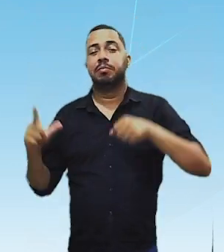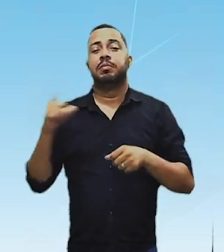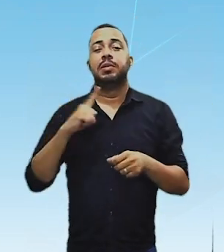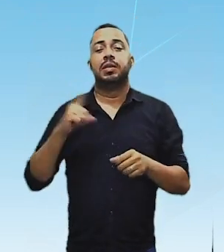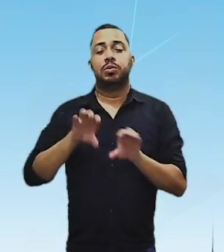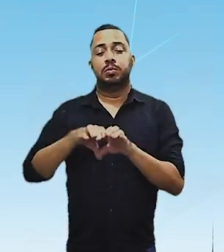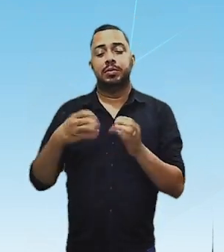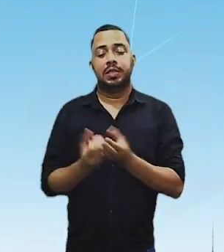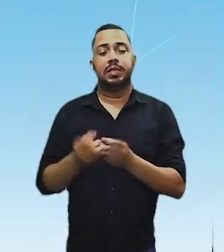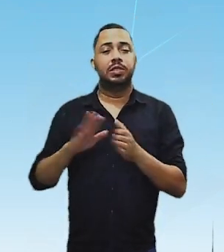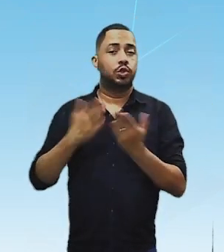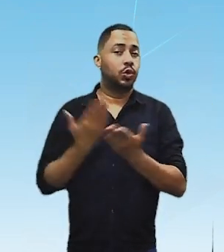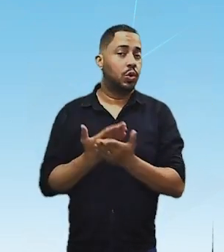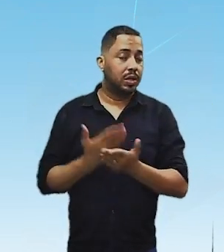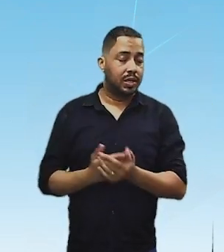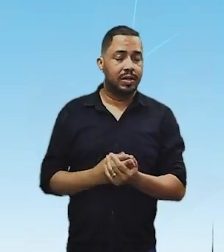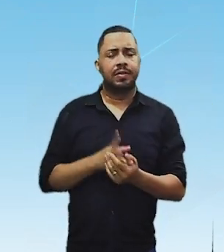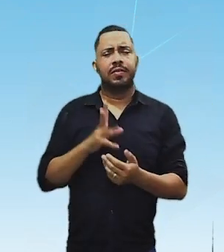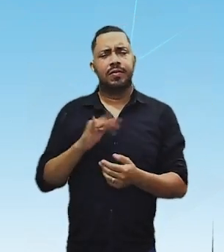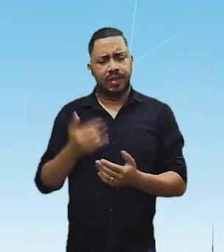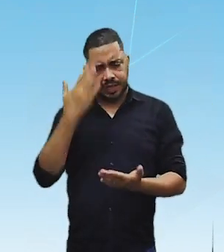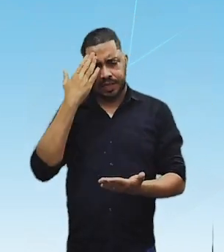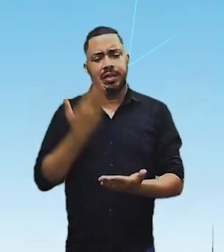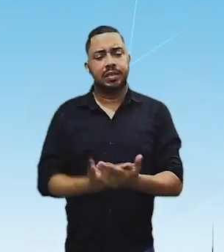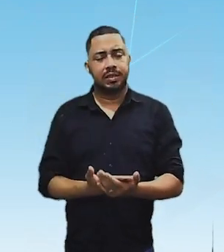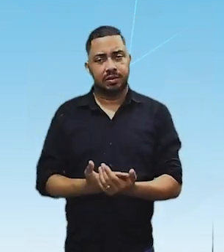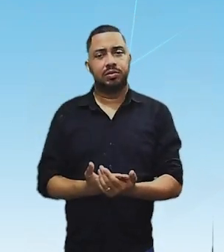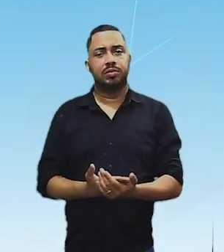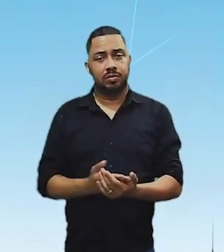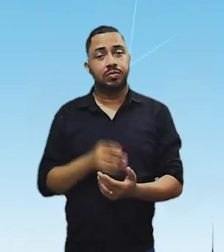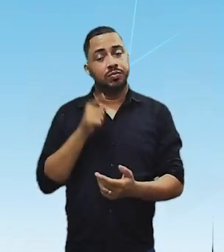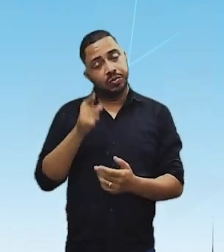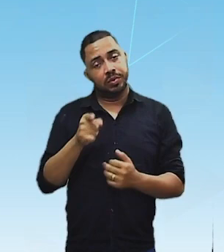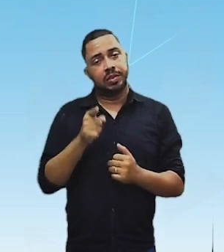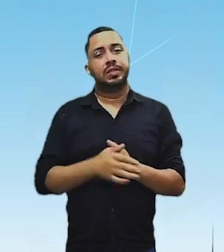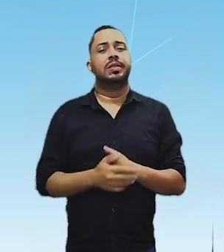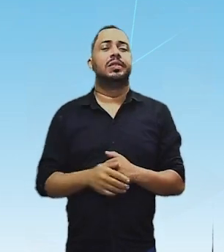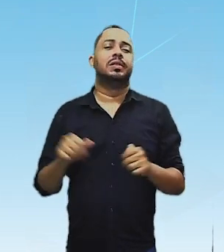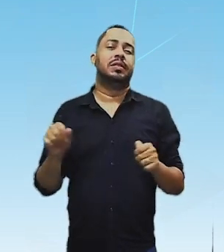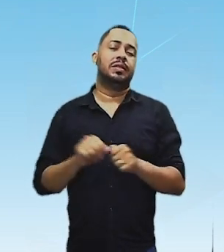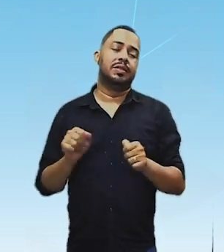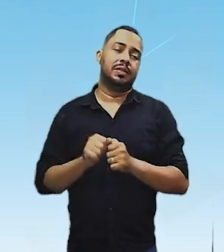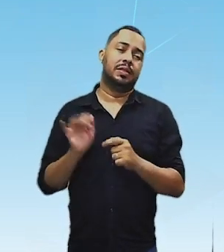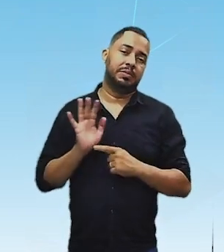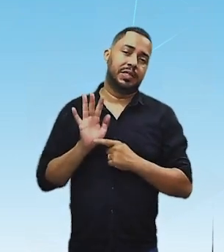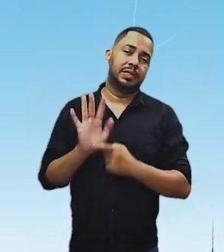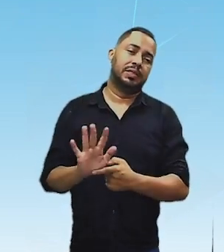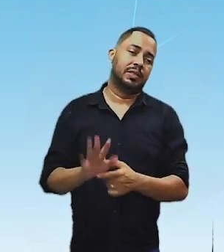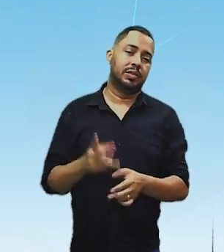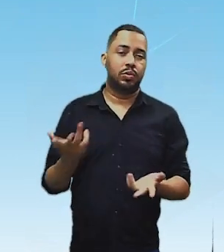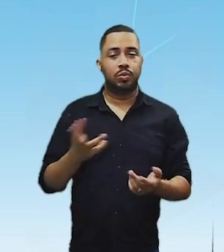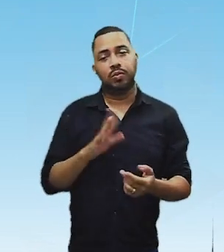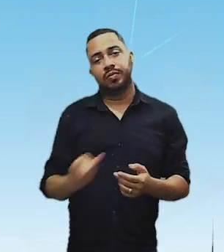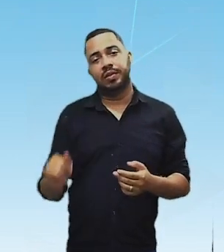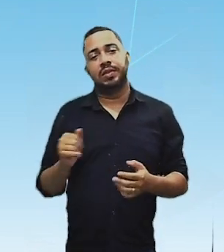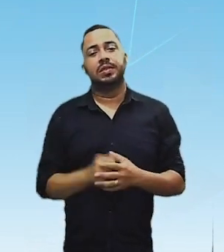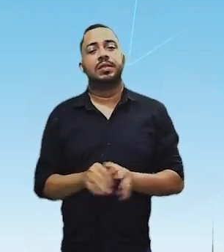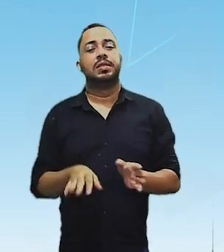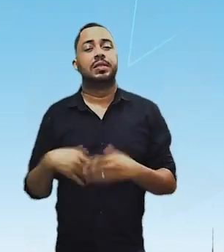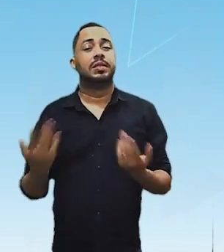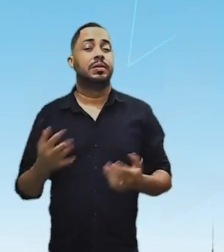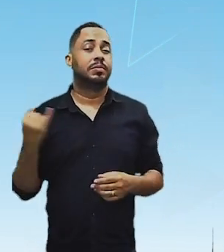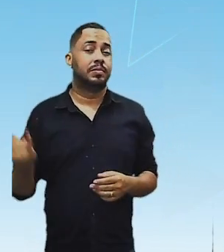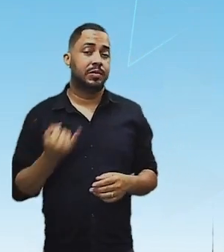essa comunidade vai dar o quê? Crédito àquilo que vocês estão apresentando ou irão apresentar. E é